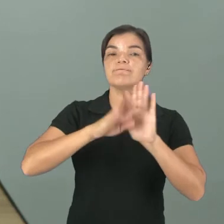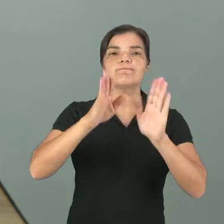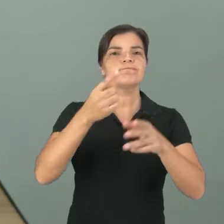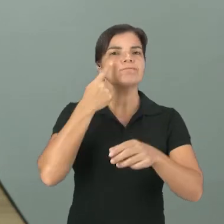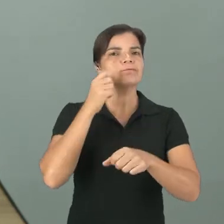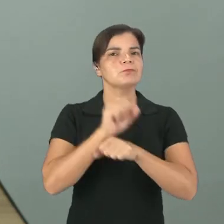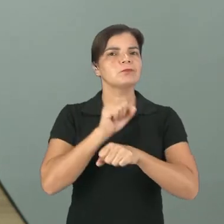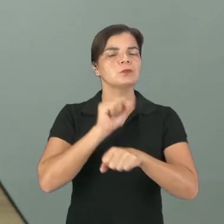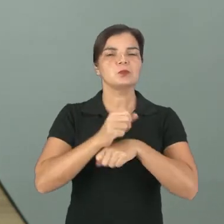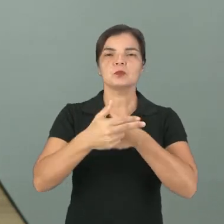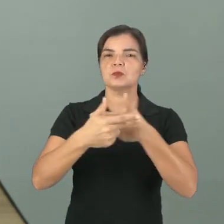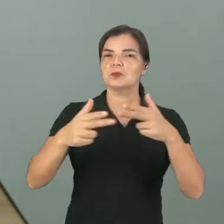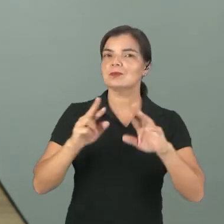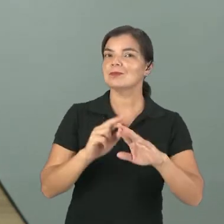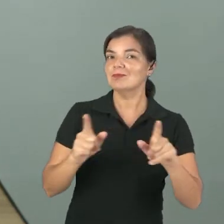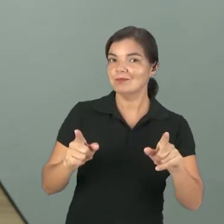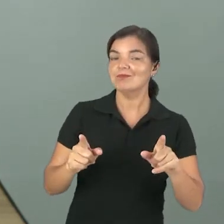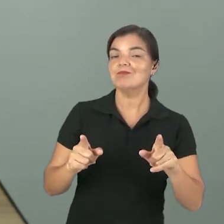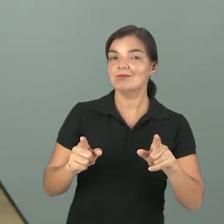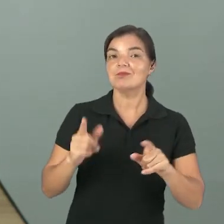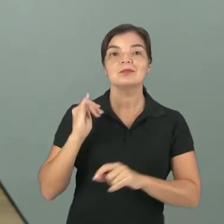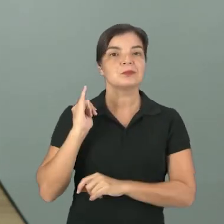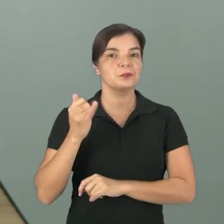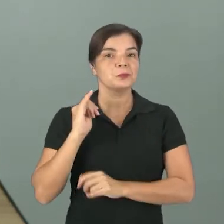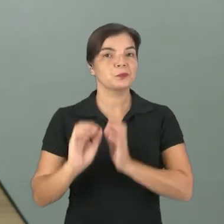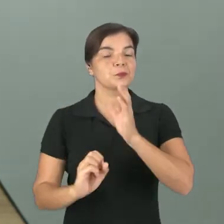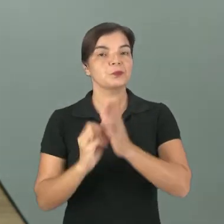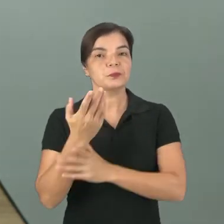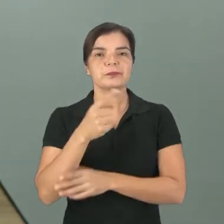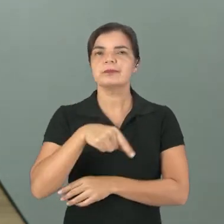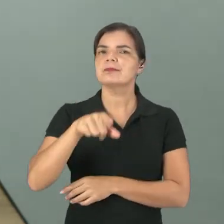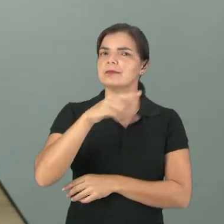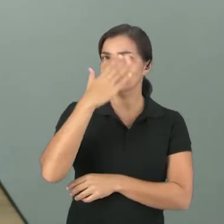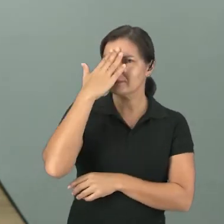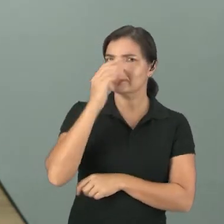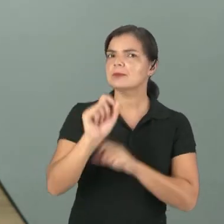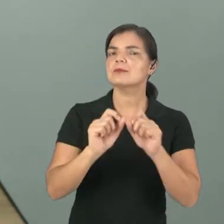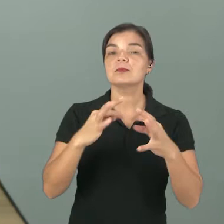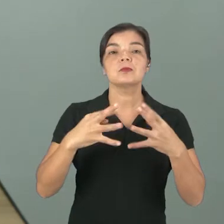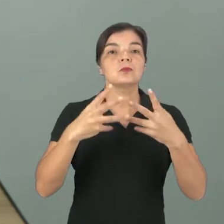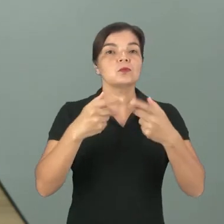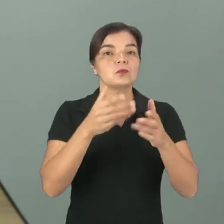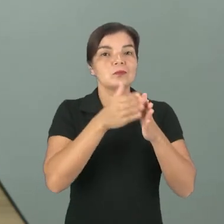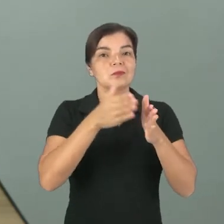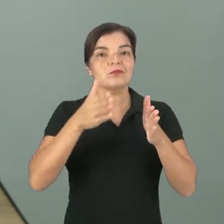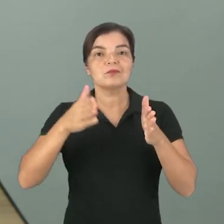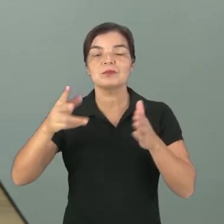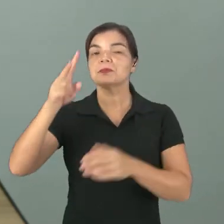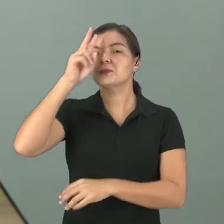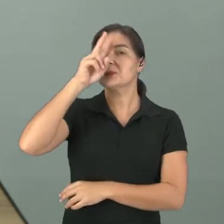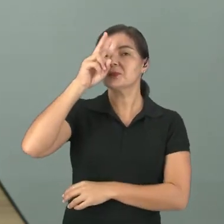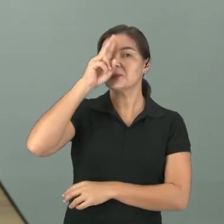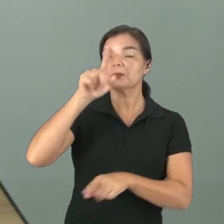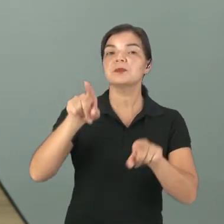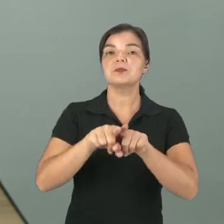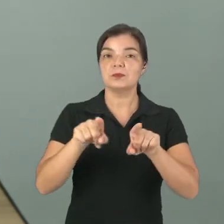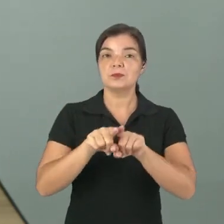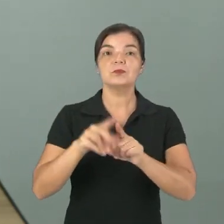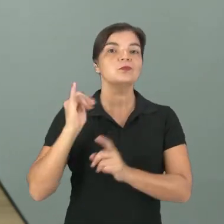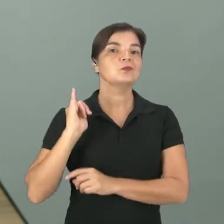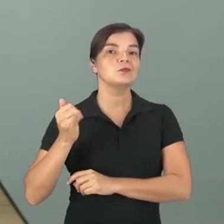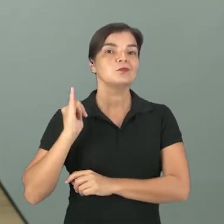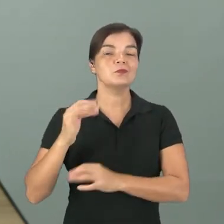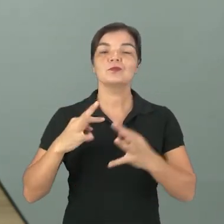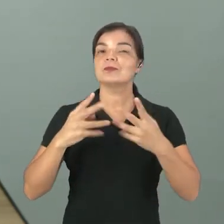já esperam essas coisas diferentes em seus acontecimentos. E você sabia que todas as etapas de uma história, de um